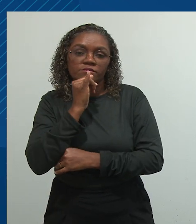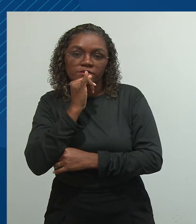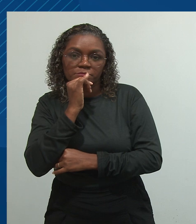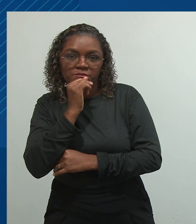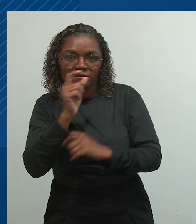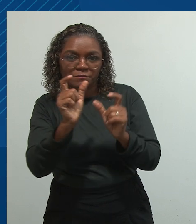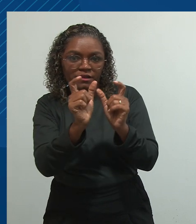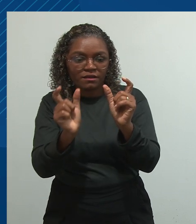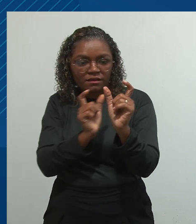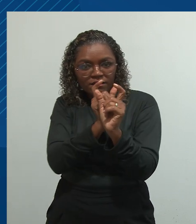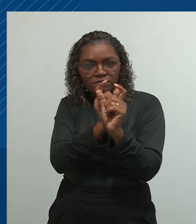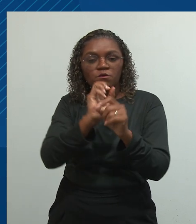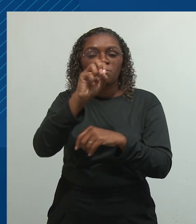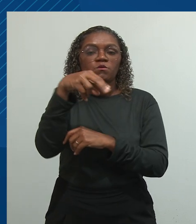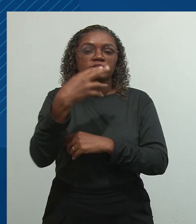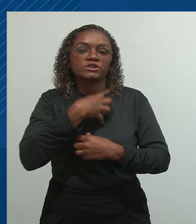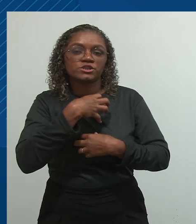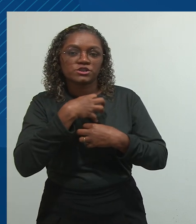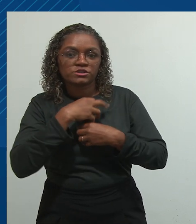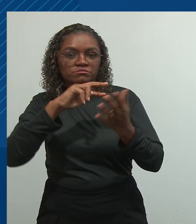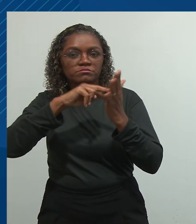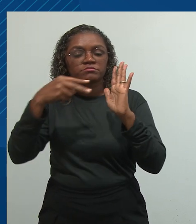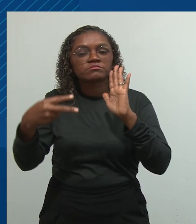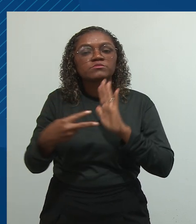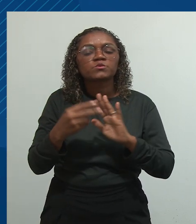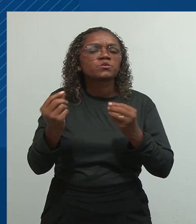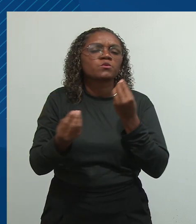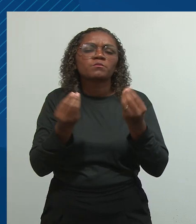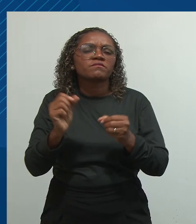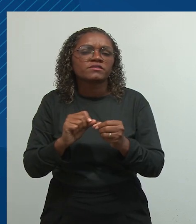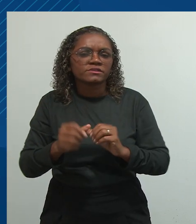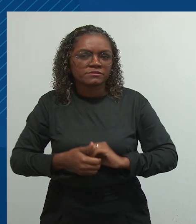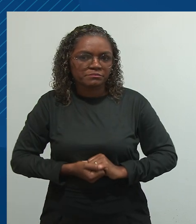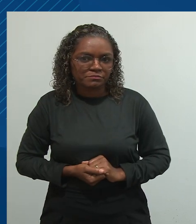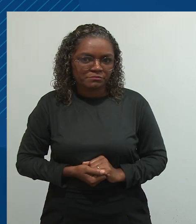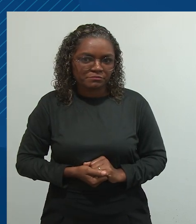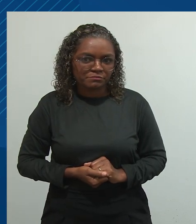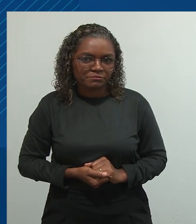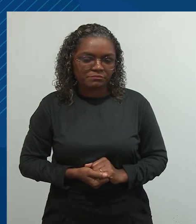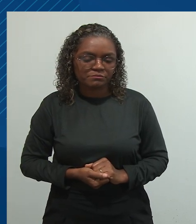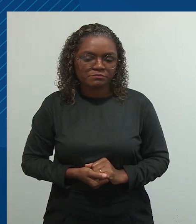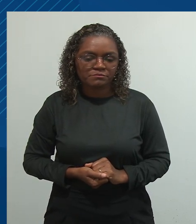sinônimos, muitos sentidos, como que a gente faz?